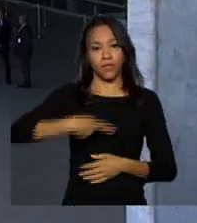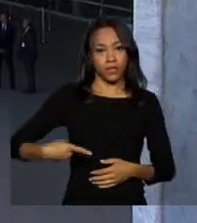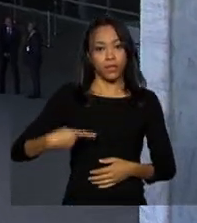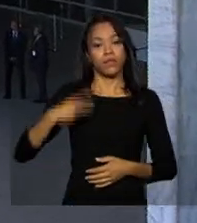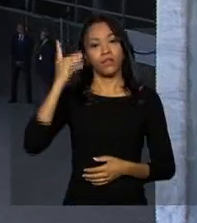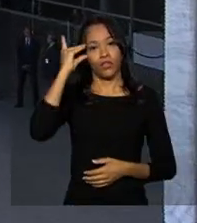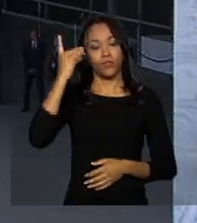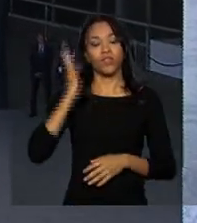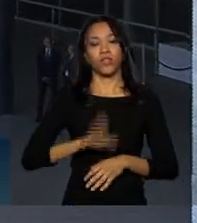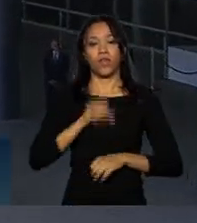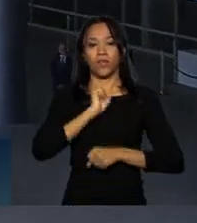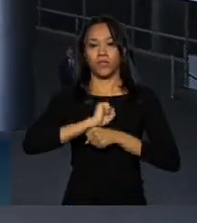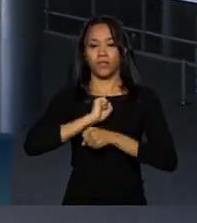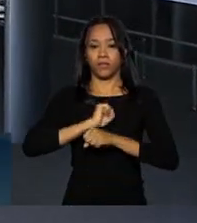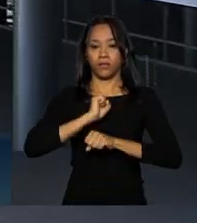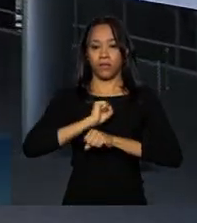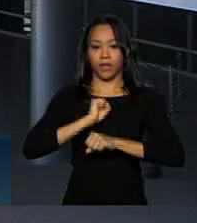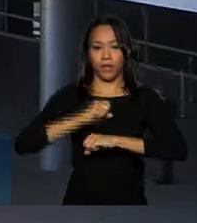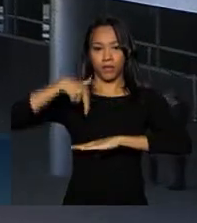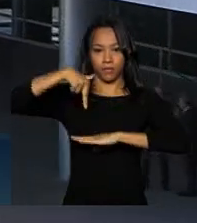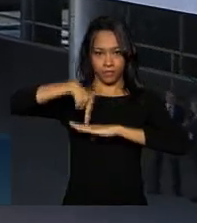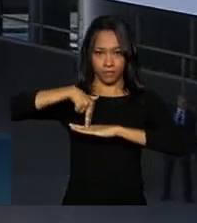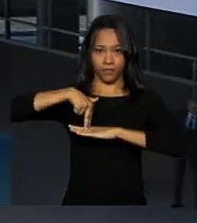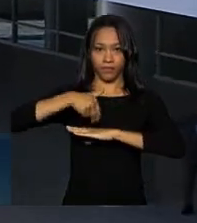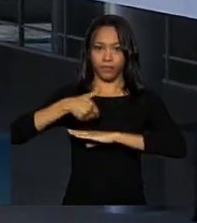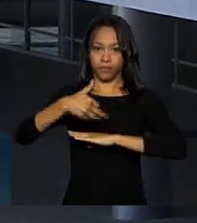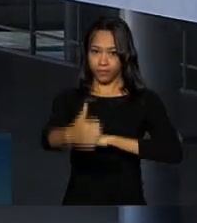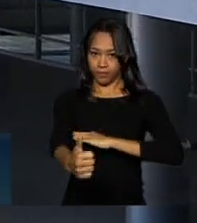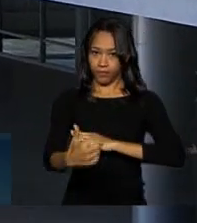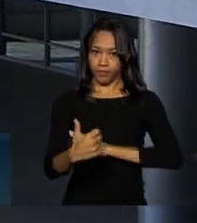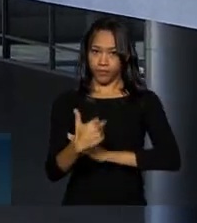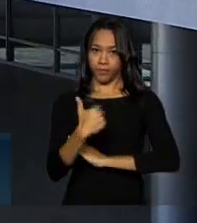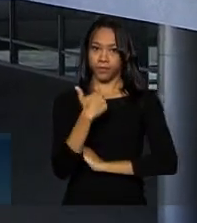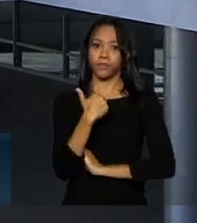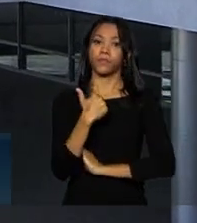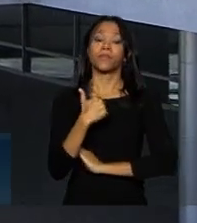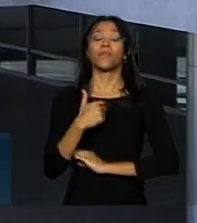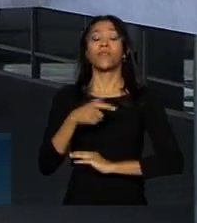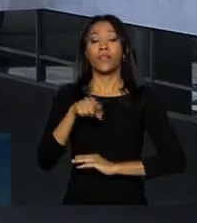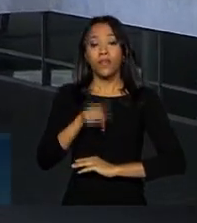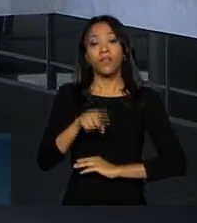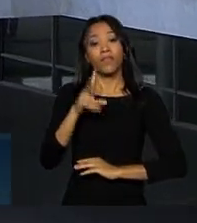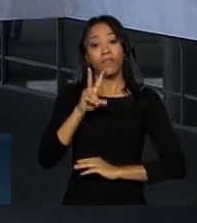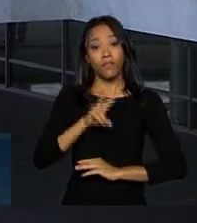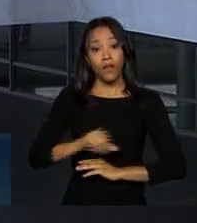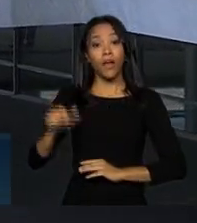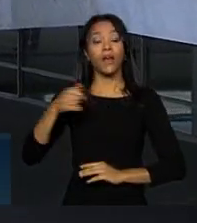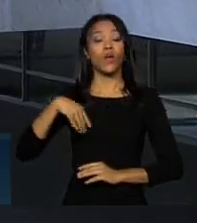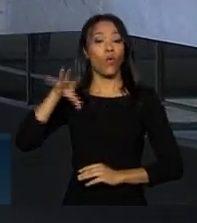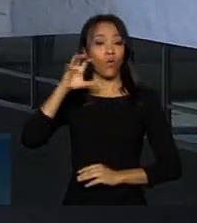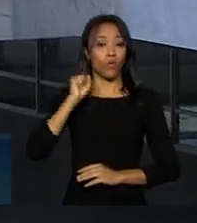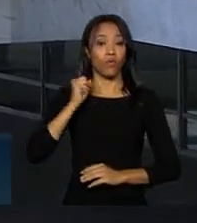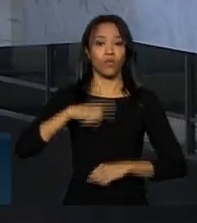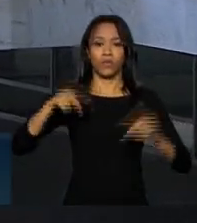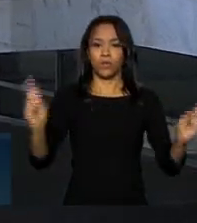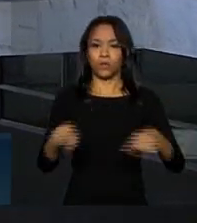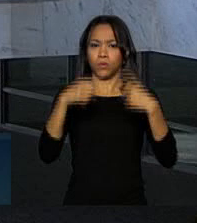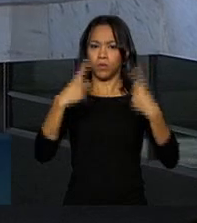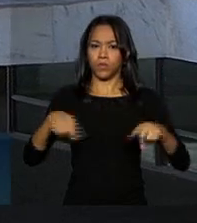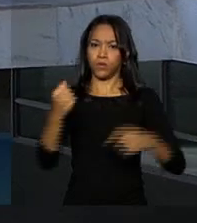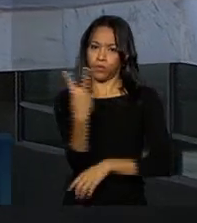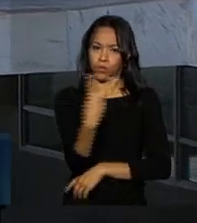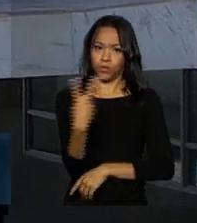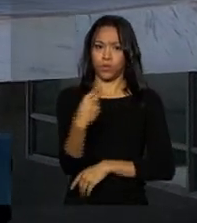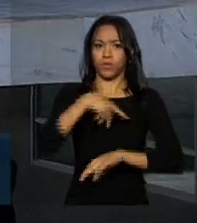já aguarda no alto da rampa, de onde as governantes vão ouvir os hinos dos dois países